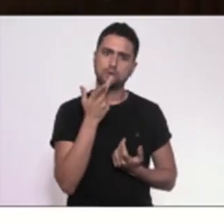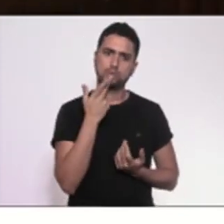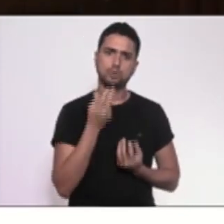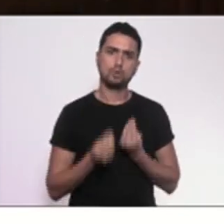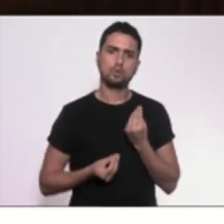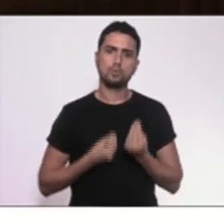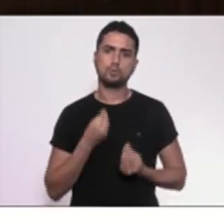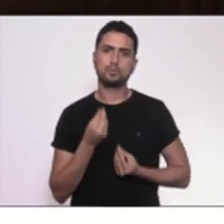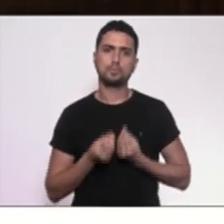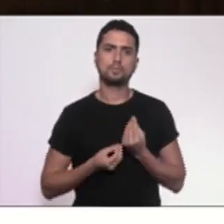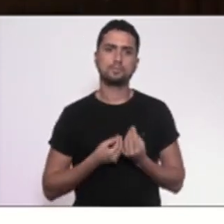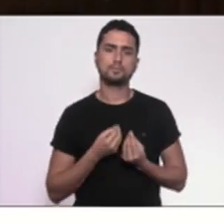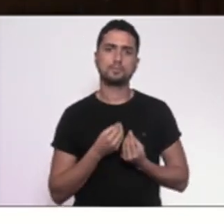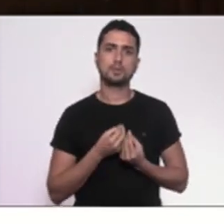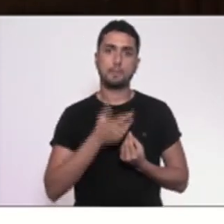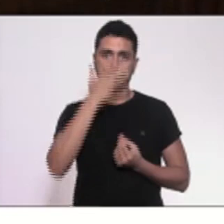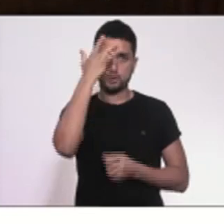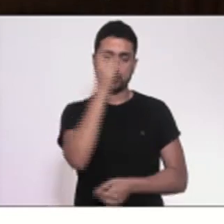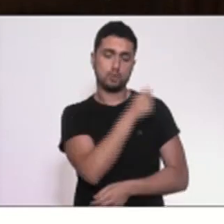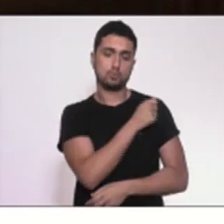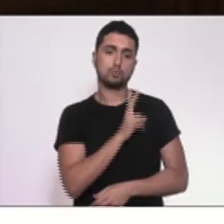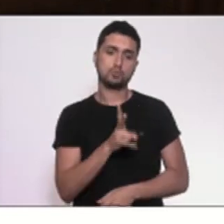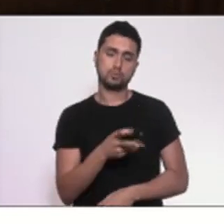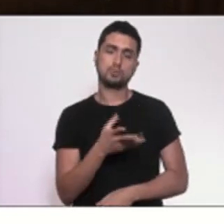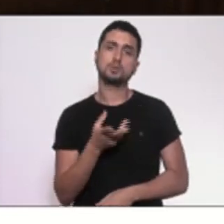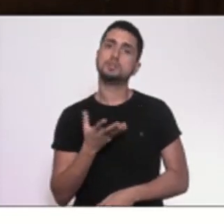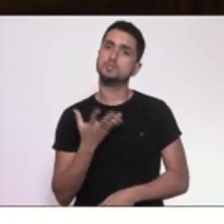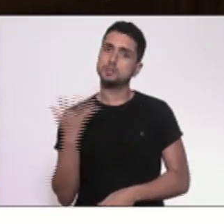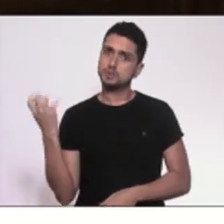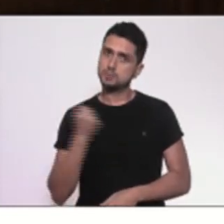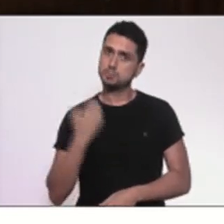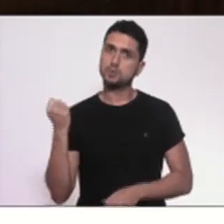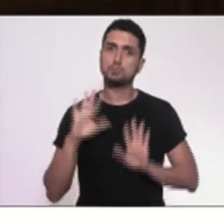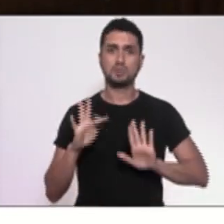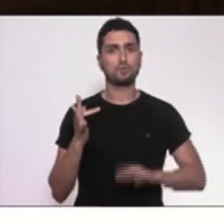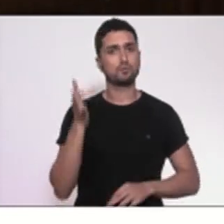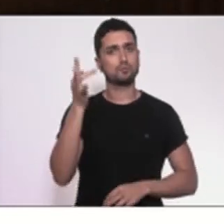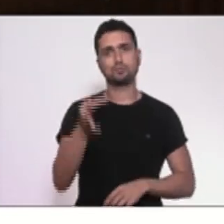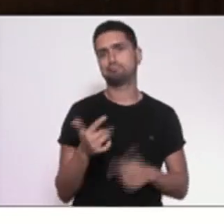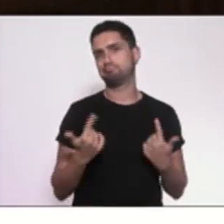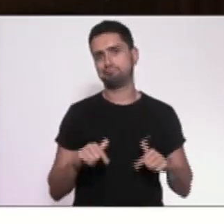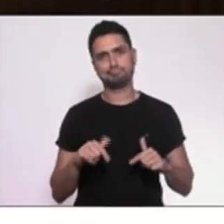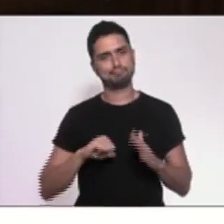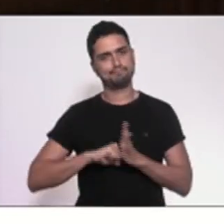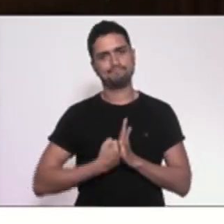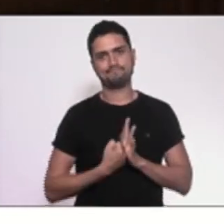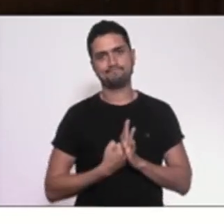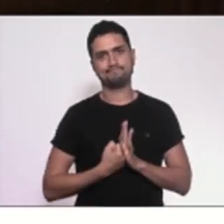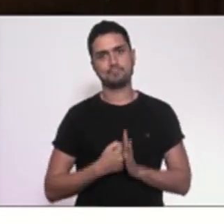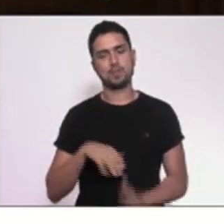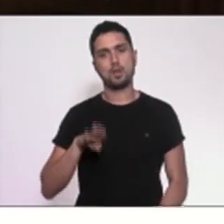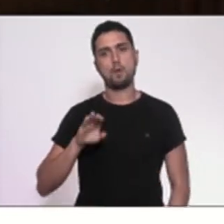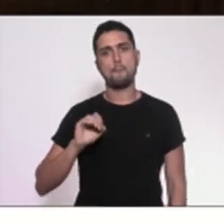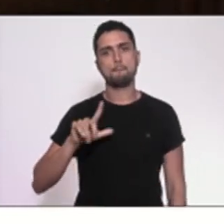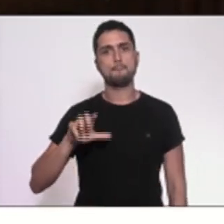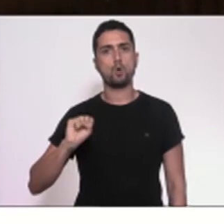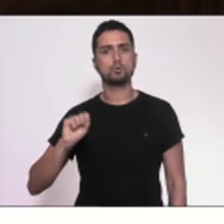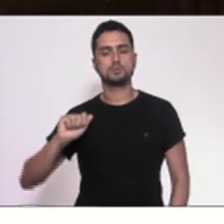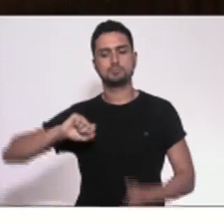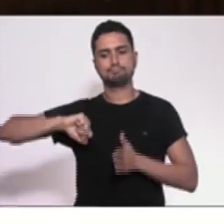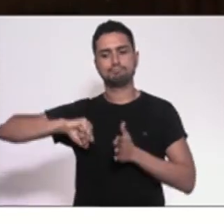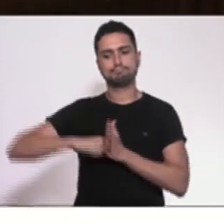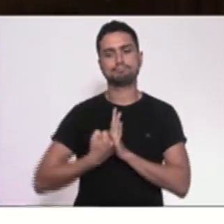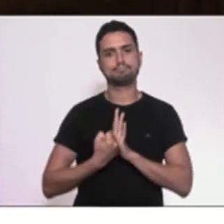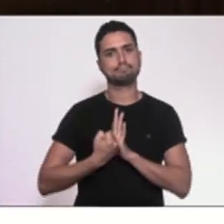quem atualmente já recebe o benefício. Entretanto, apesar de afirmar que as bolsas estão congeladas, a CAPES